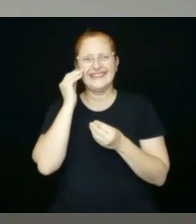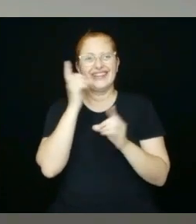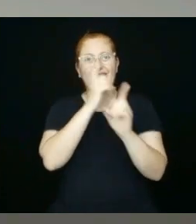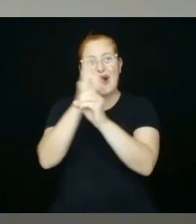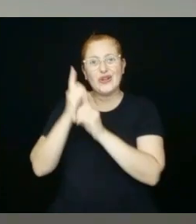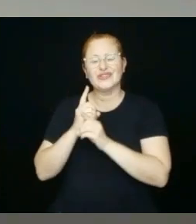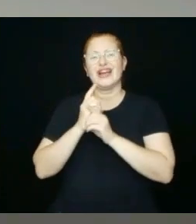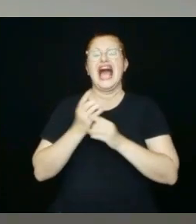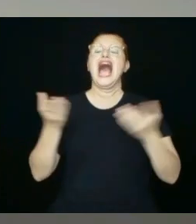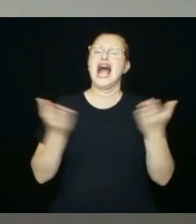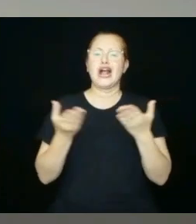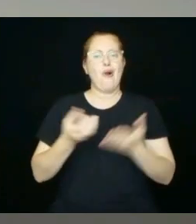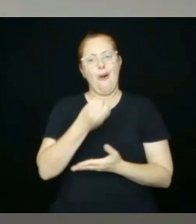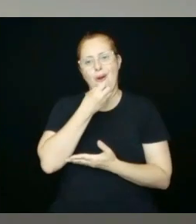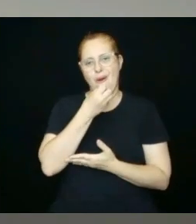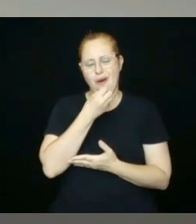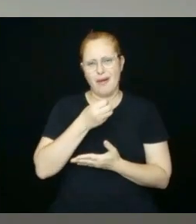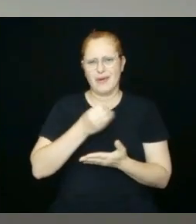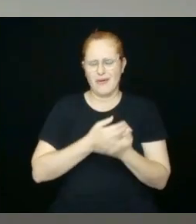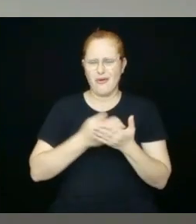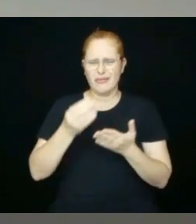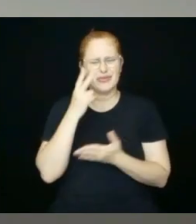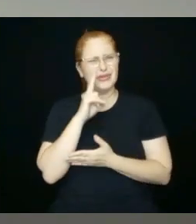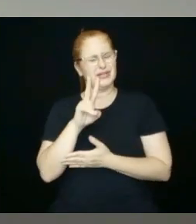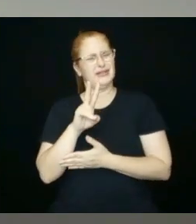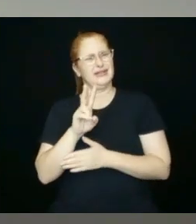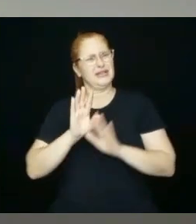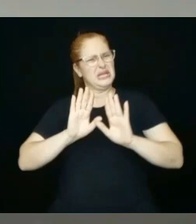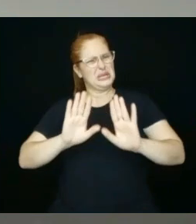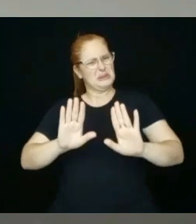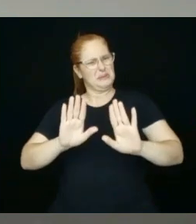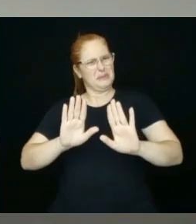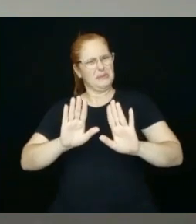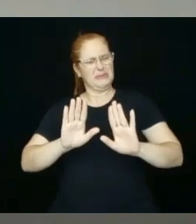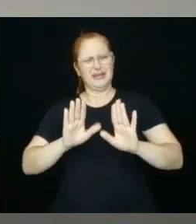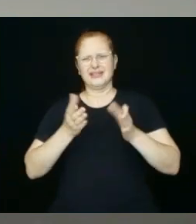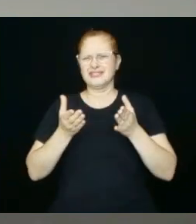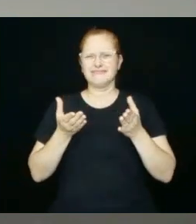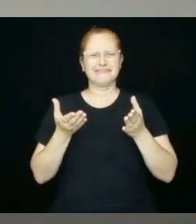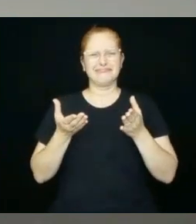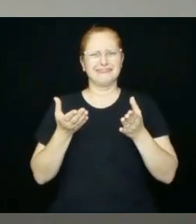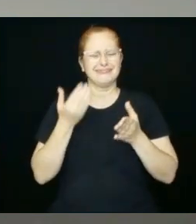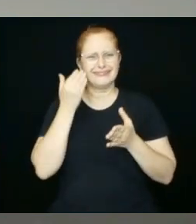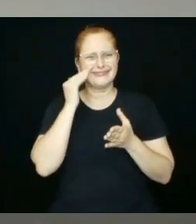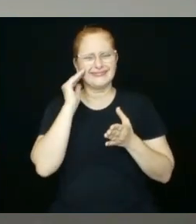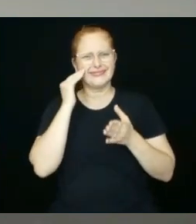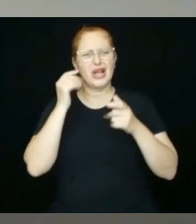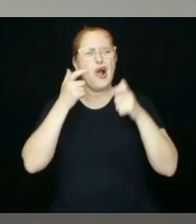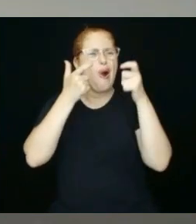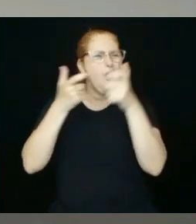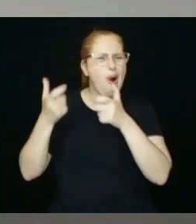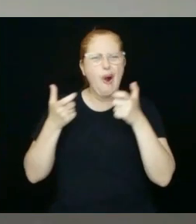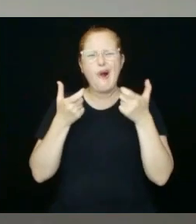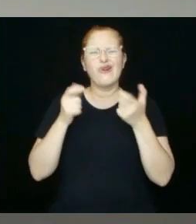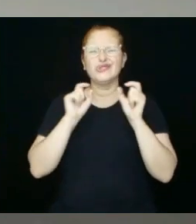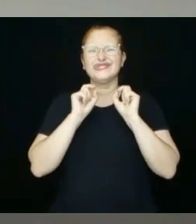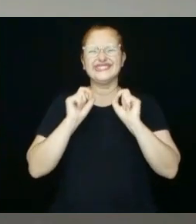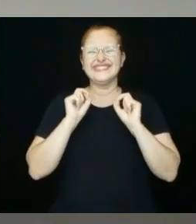que encontrar. Agora eu acho que já ficou óbvio. Eu no início olhava e dizia, mas isso aqui deve estar aqui dentro. Onde é que está? E eu